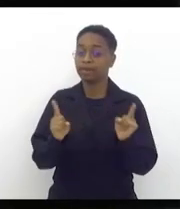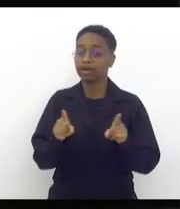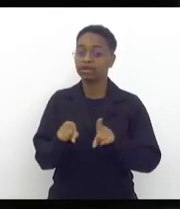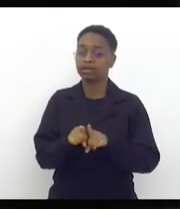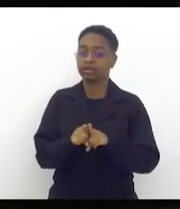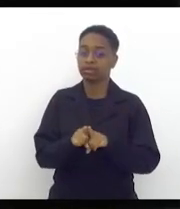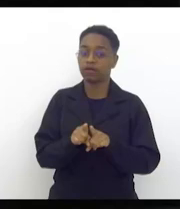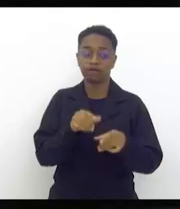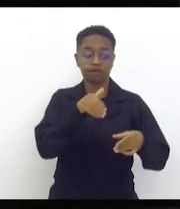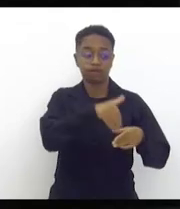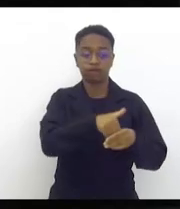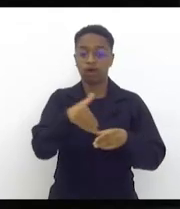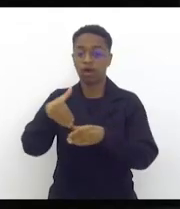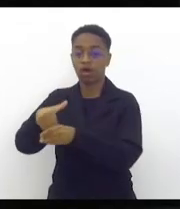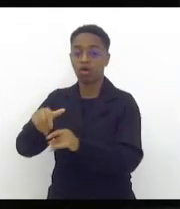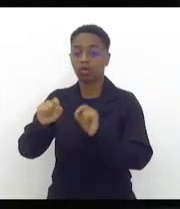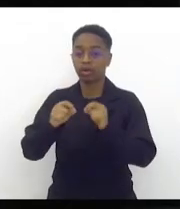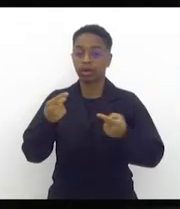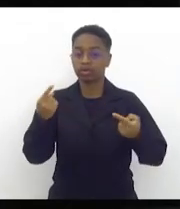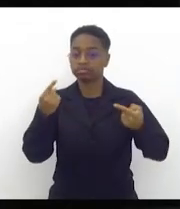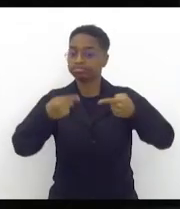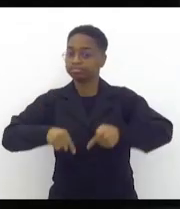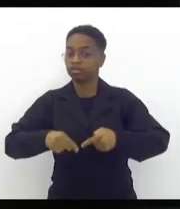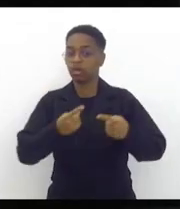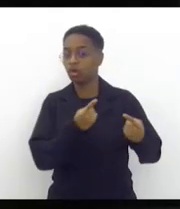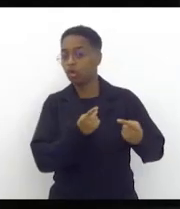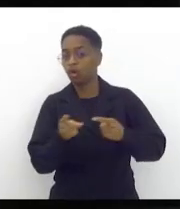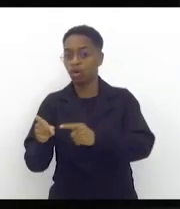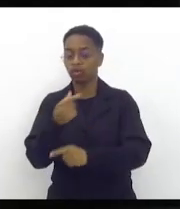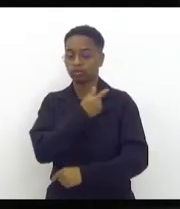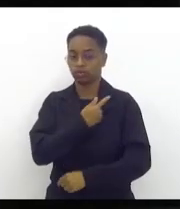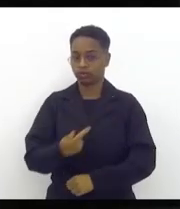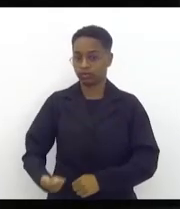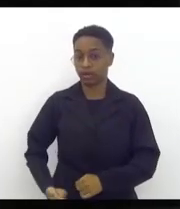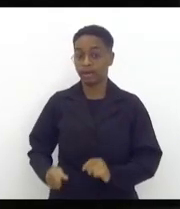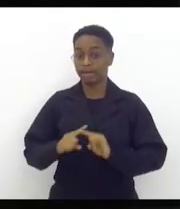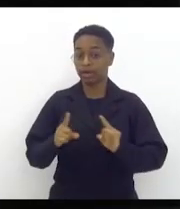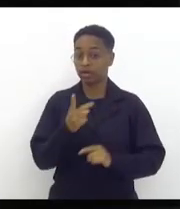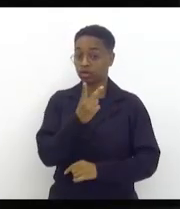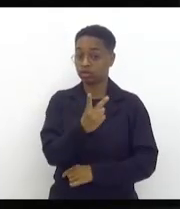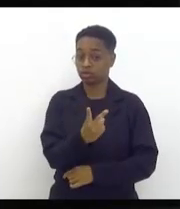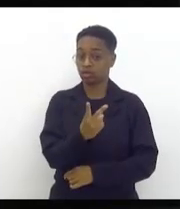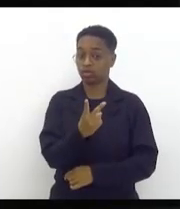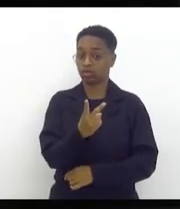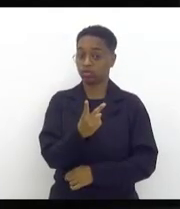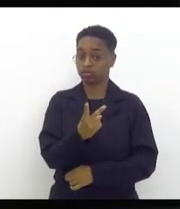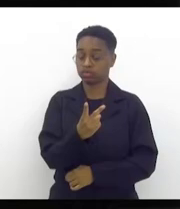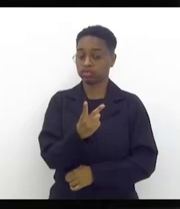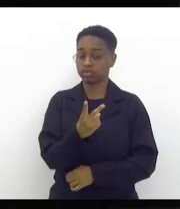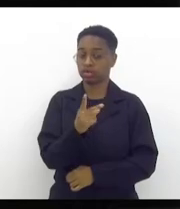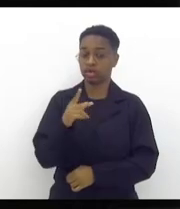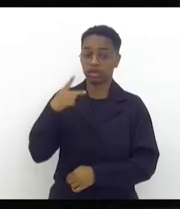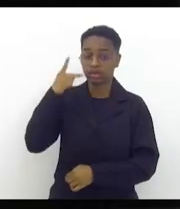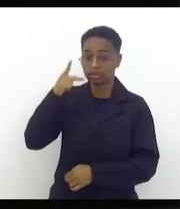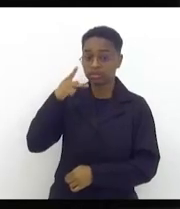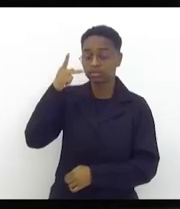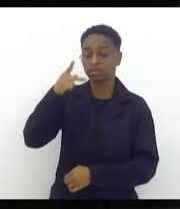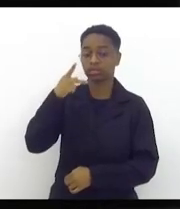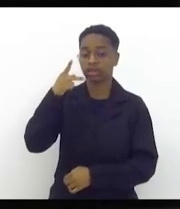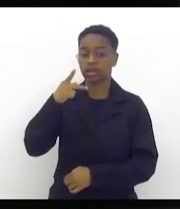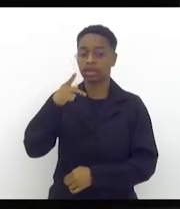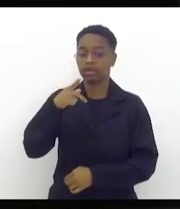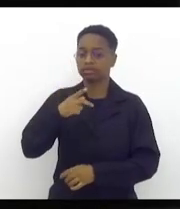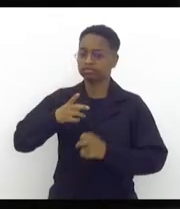em oposição ao governo, e são dois parlamentares de voz